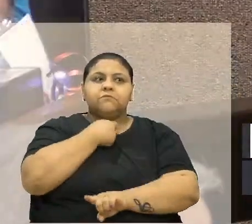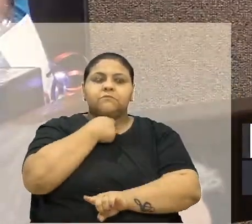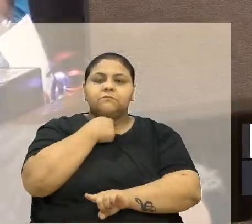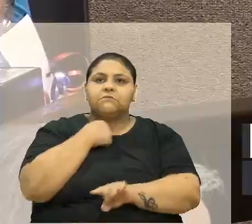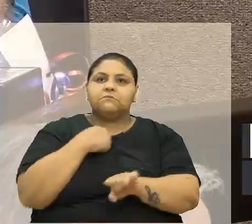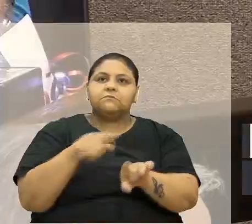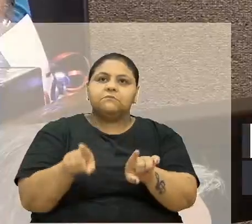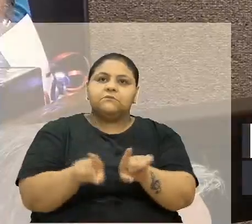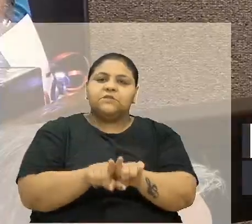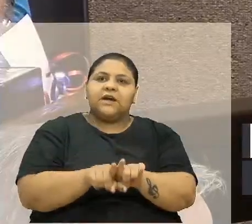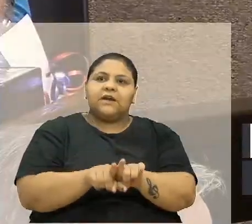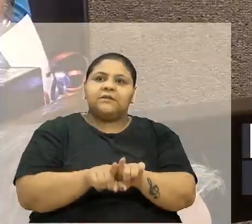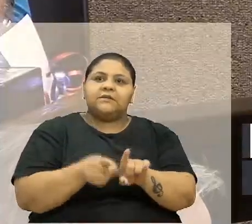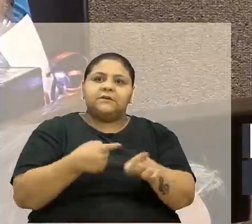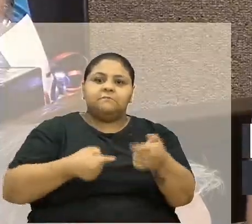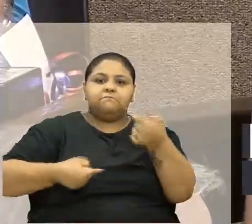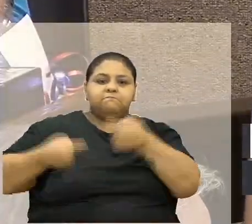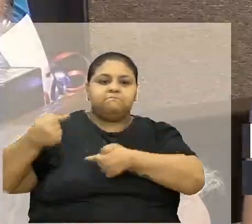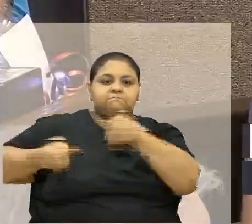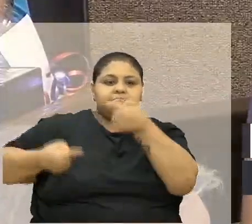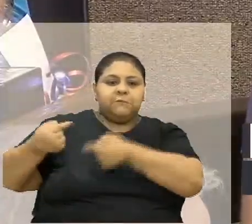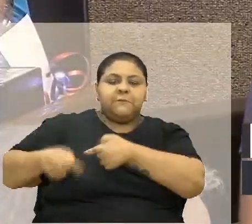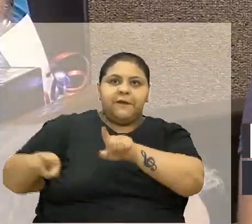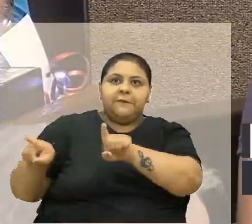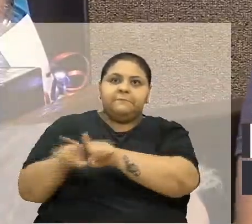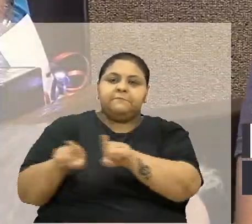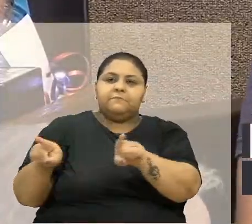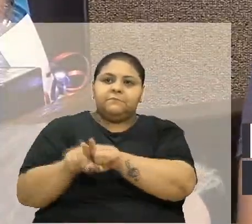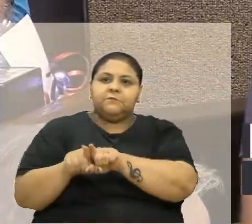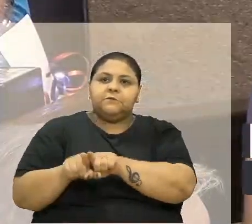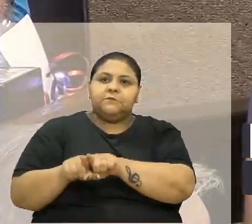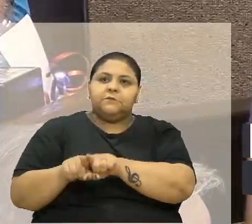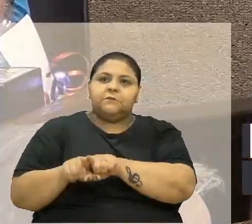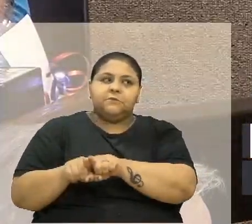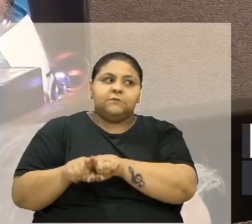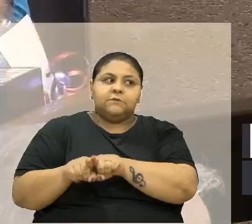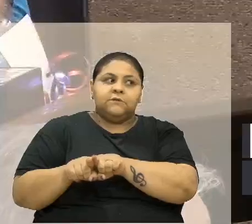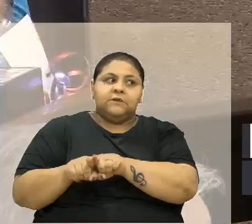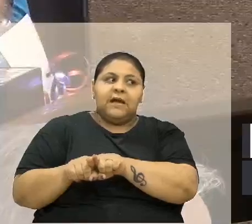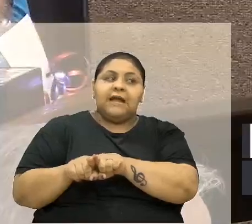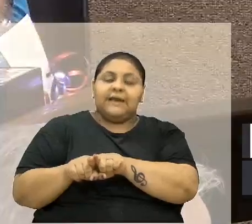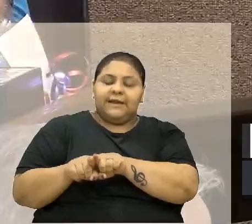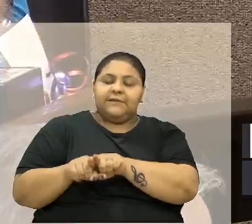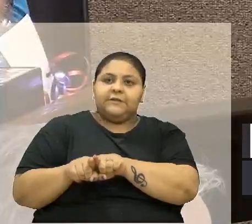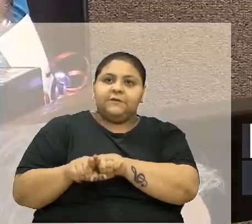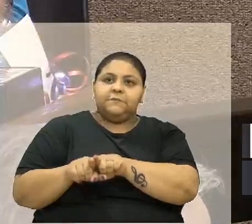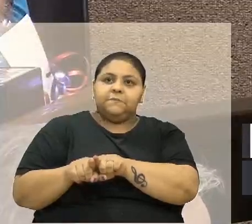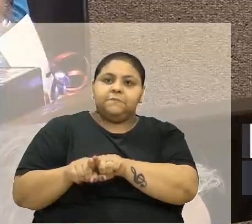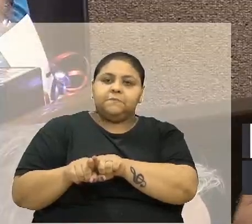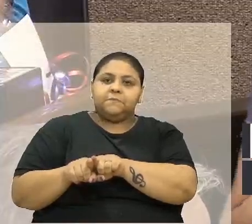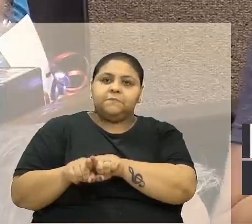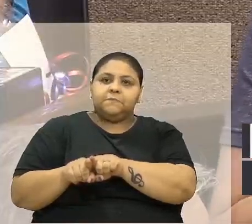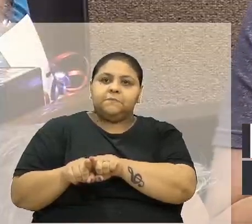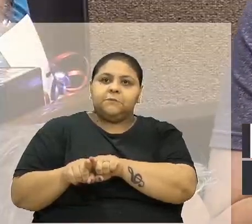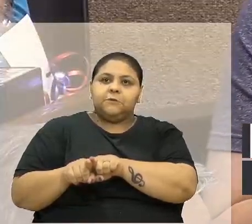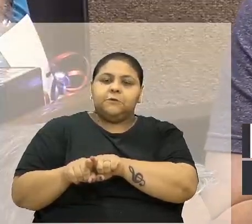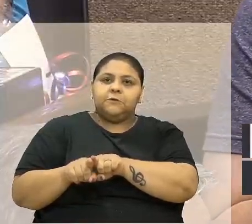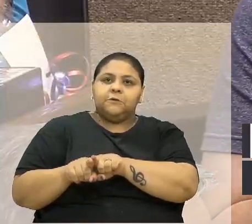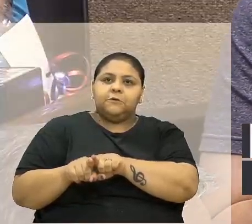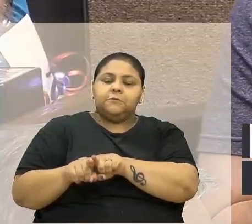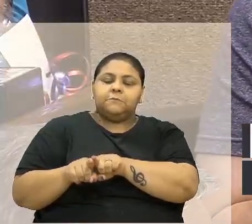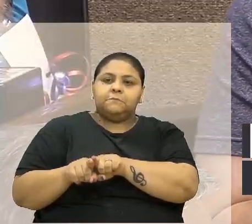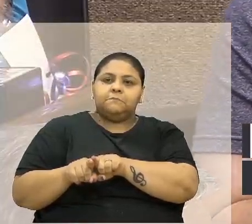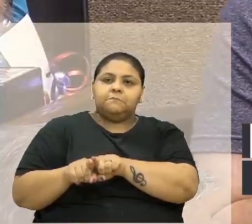precisa debater muito e com seriedade. Tem um estudo, através do nosso